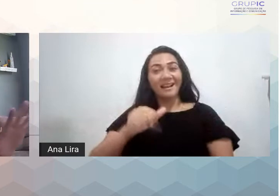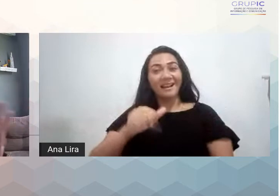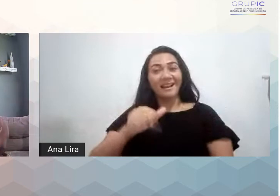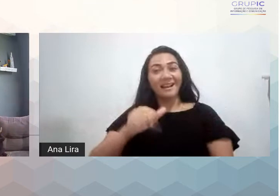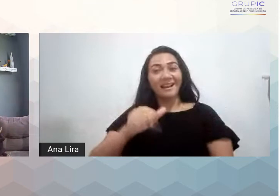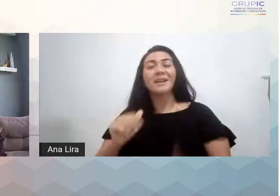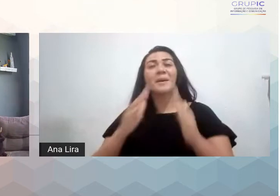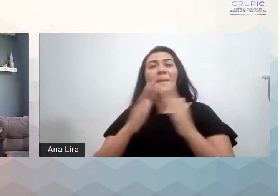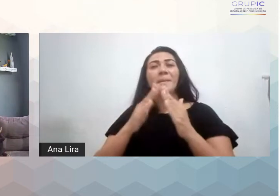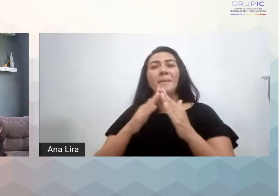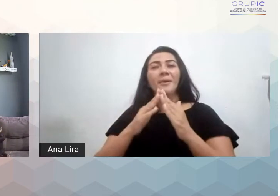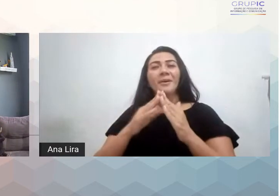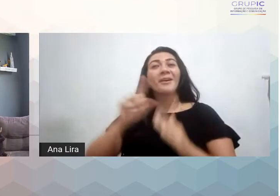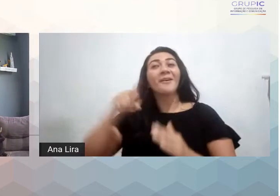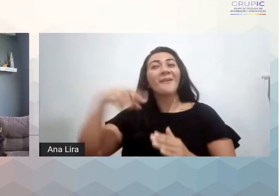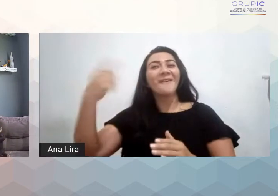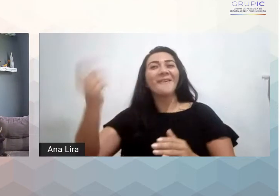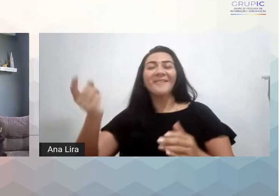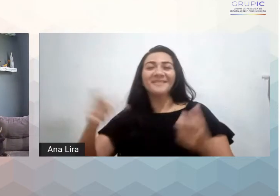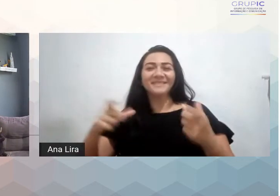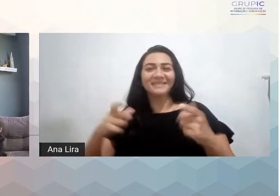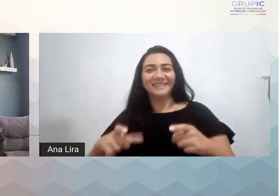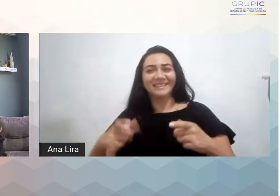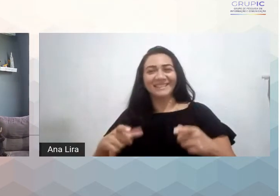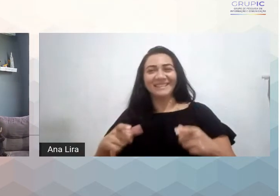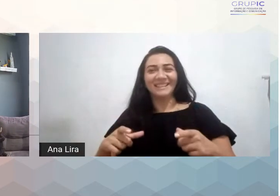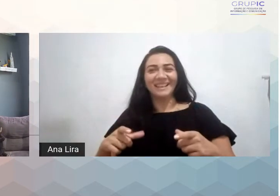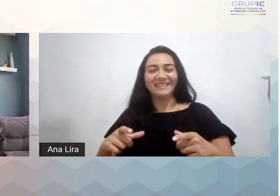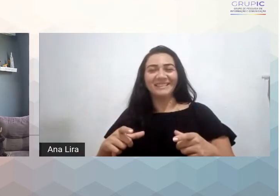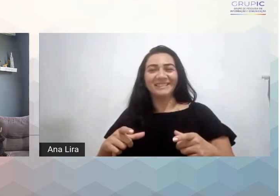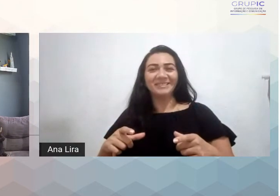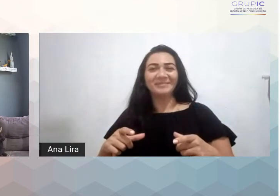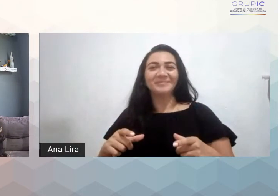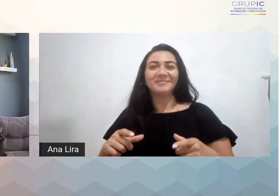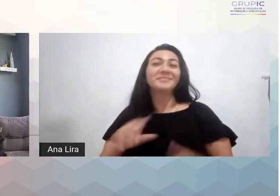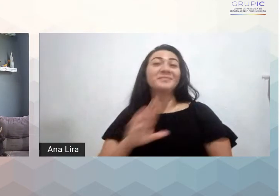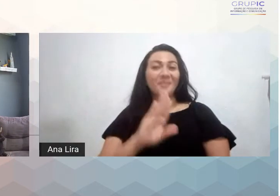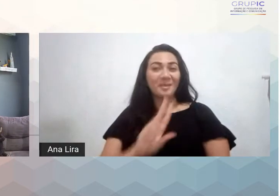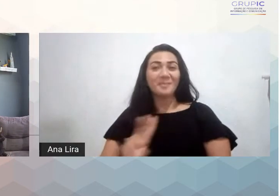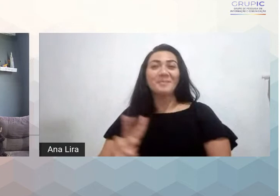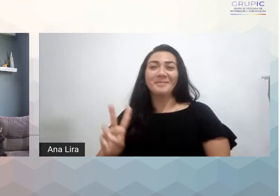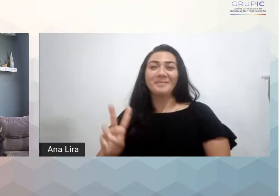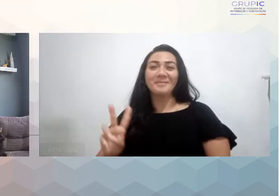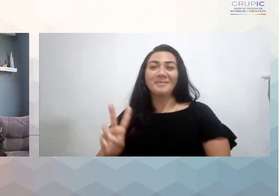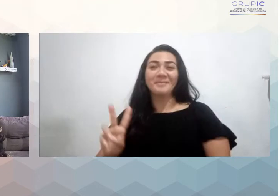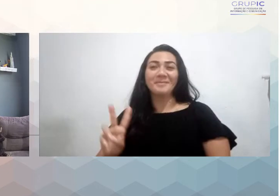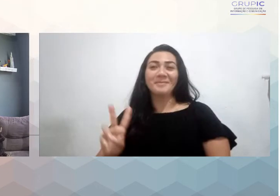completamente interinstitucional, né? Interinstitucional não, como é?